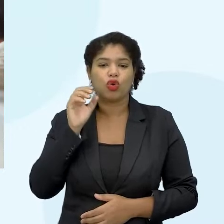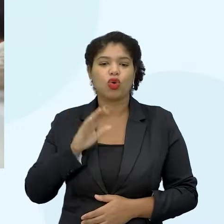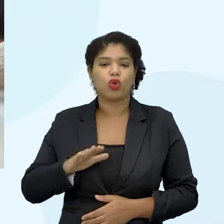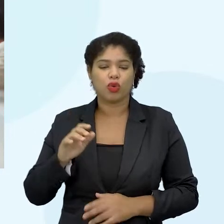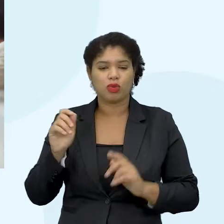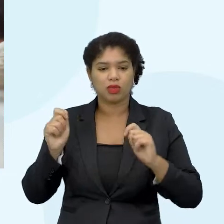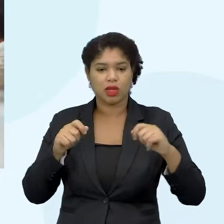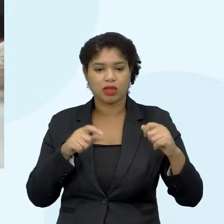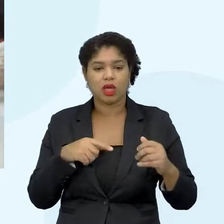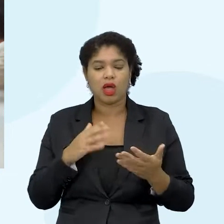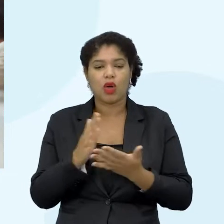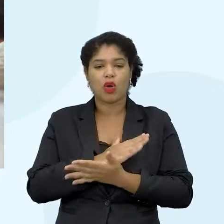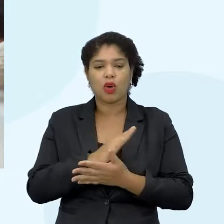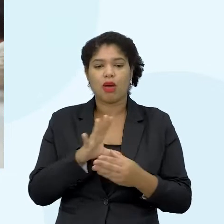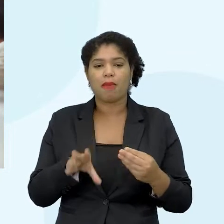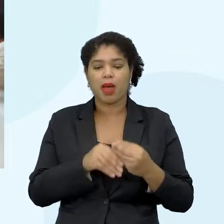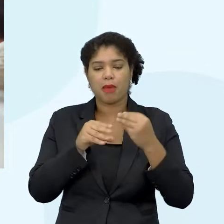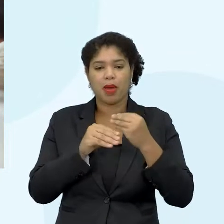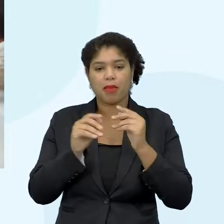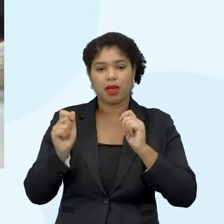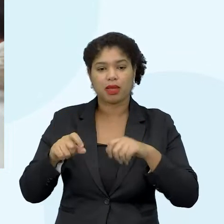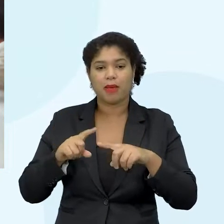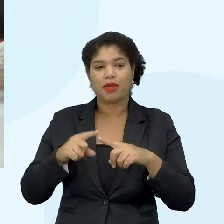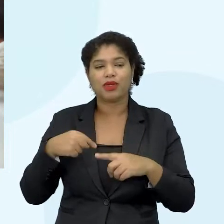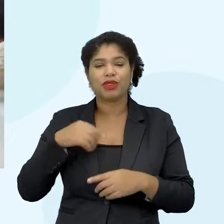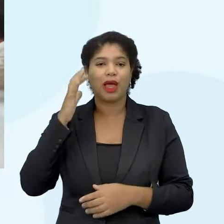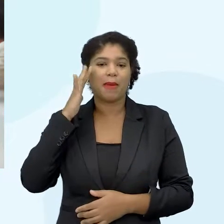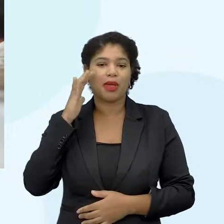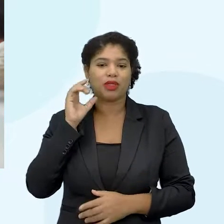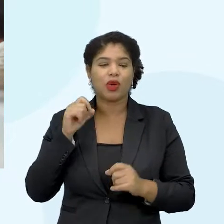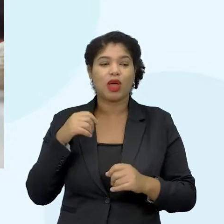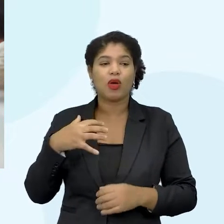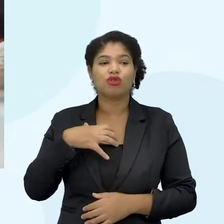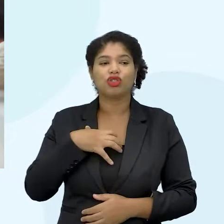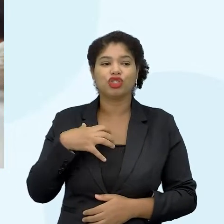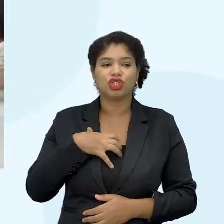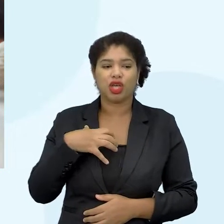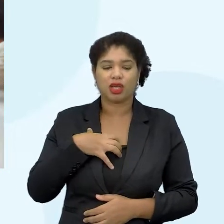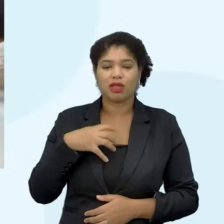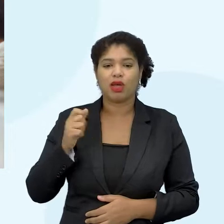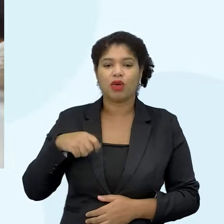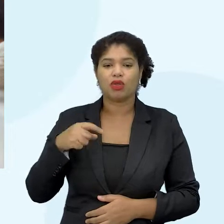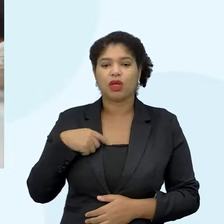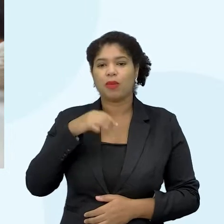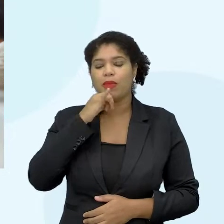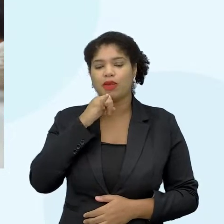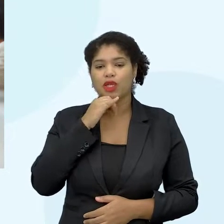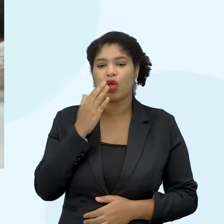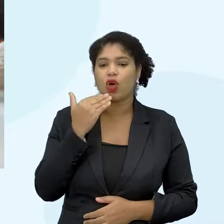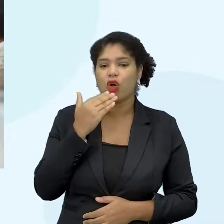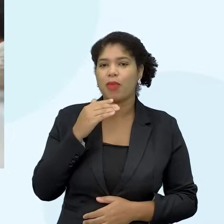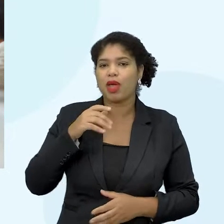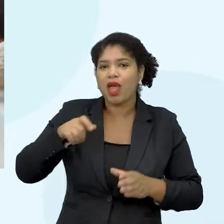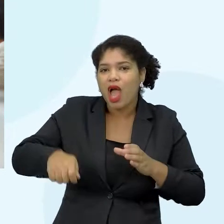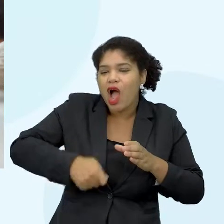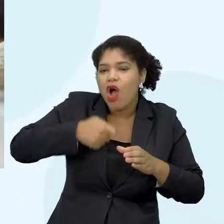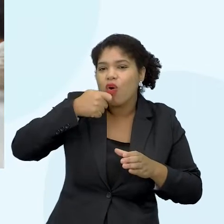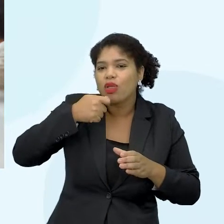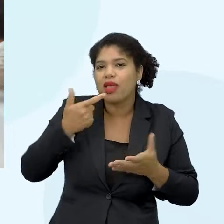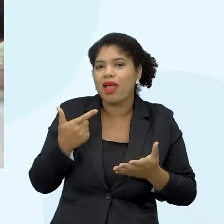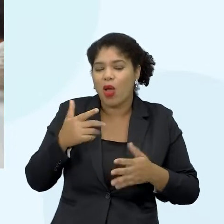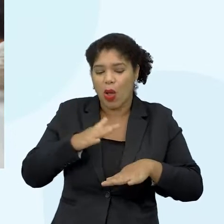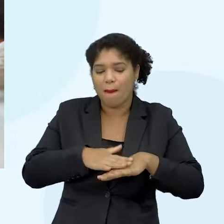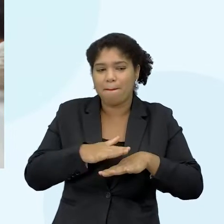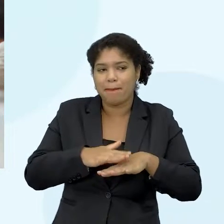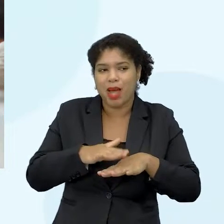ali os elementos dela, mas se a gente for pensar, a maneira com que a gente come, se você come de colher, com a mão,